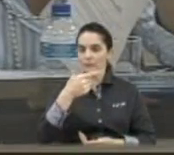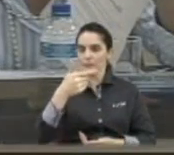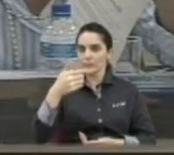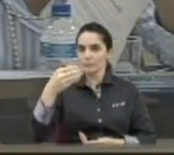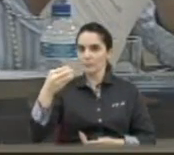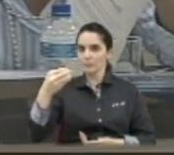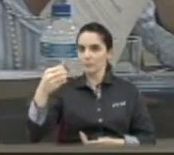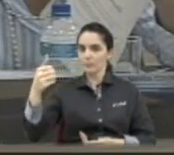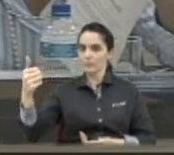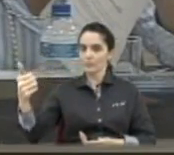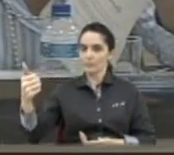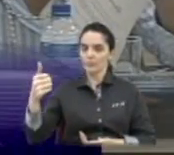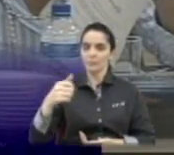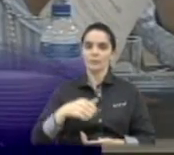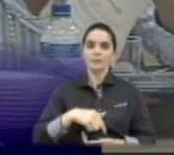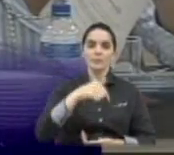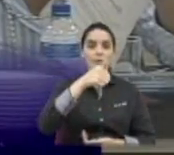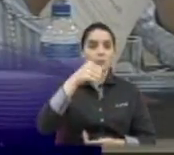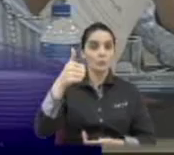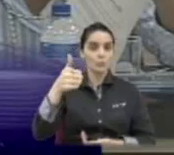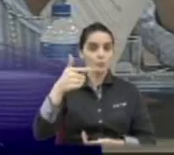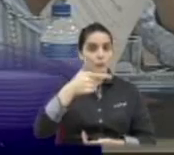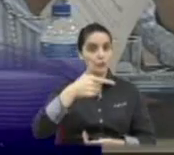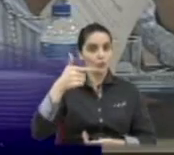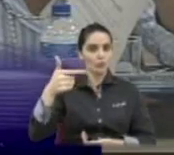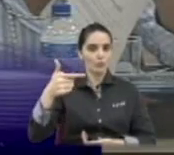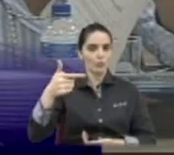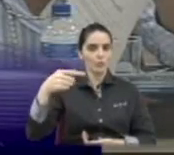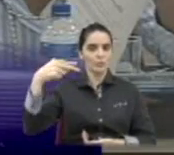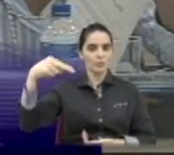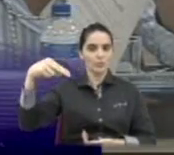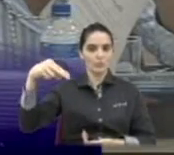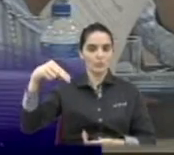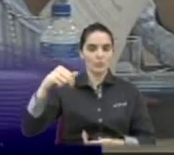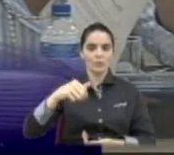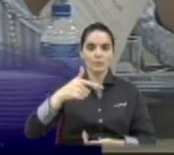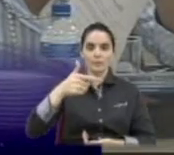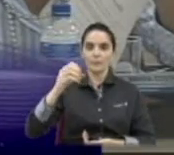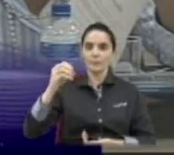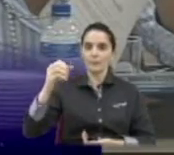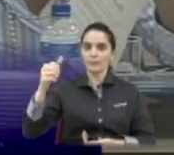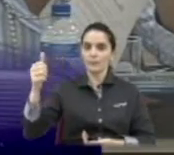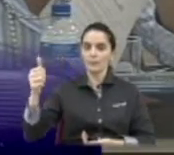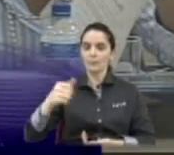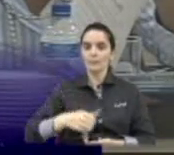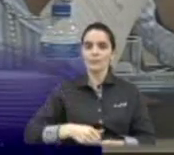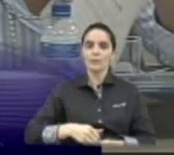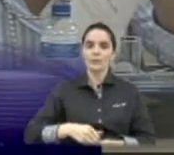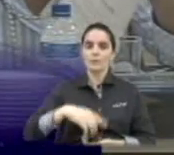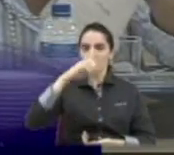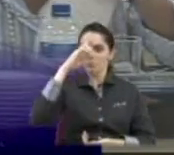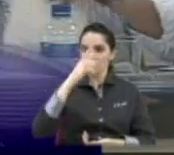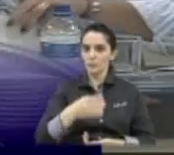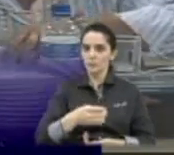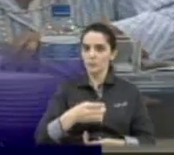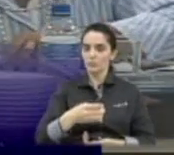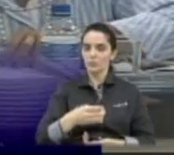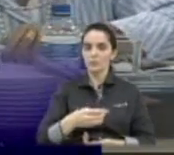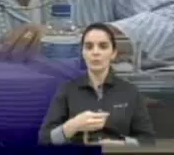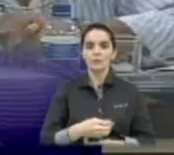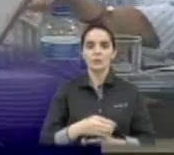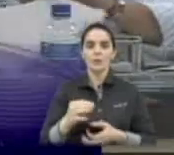2011, 22 de novembro de 2011, o prefeito Silvio Félix da Silva enviou à Câmara Municipal um